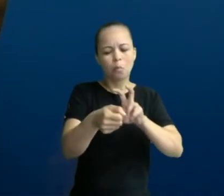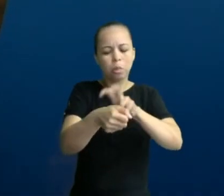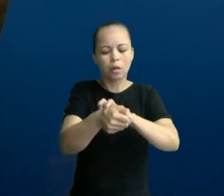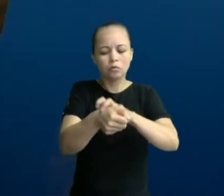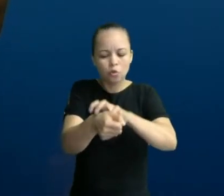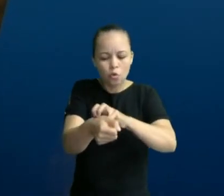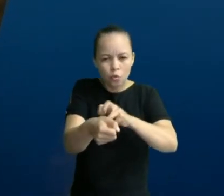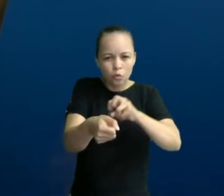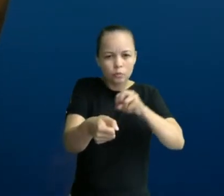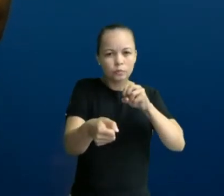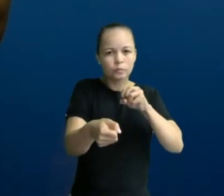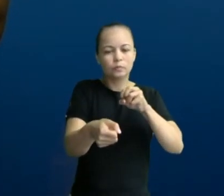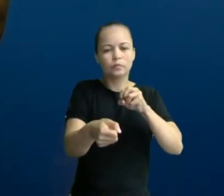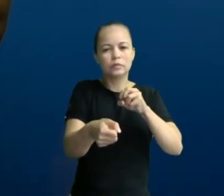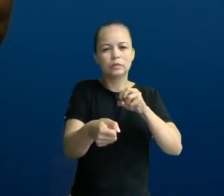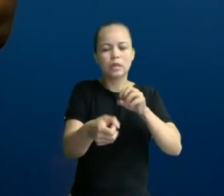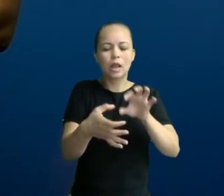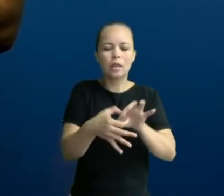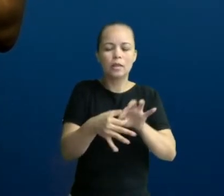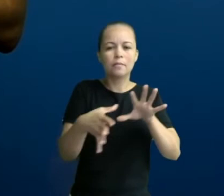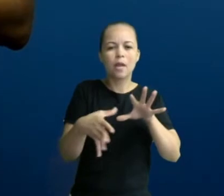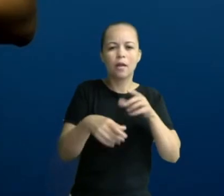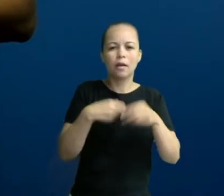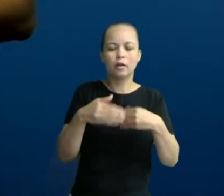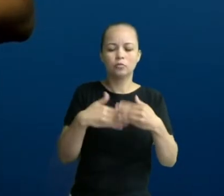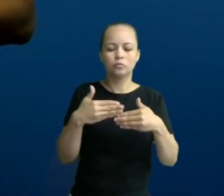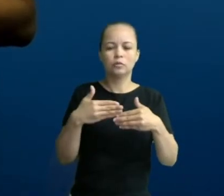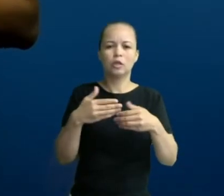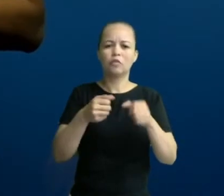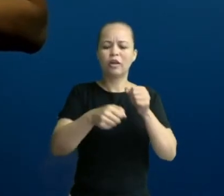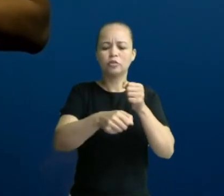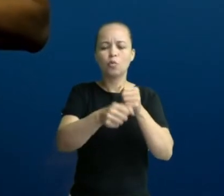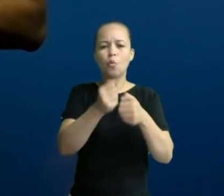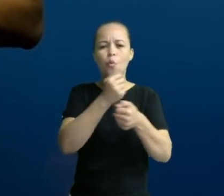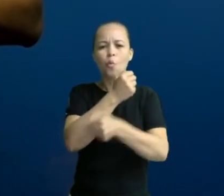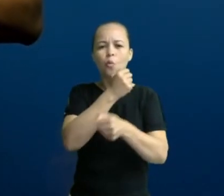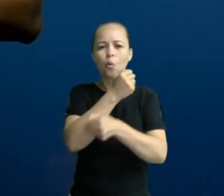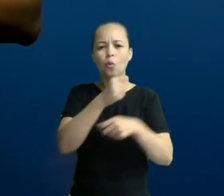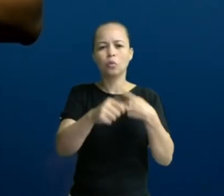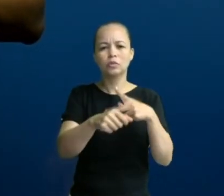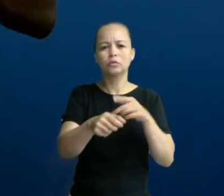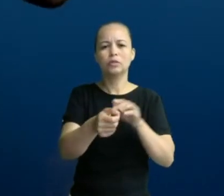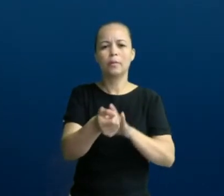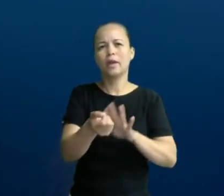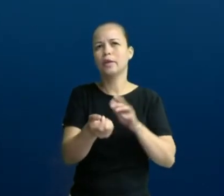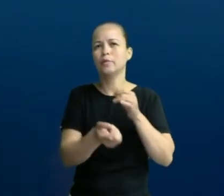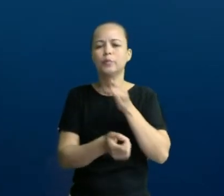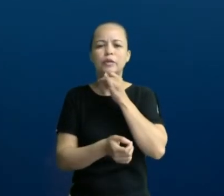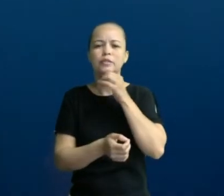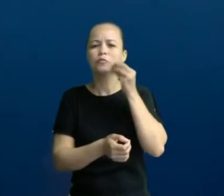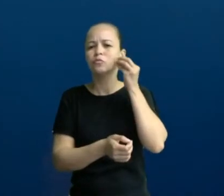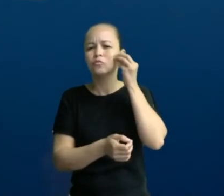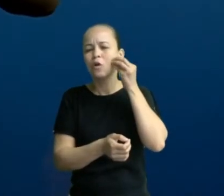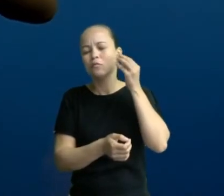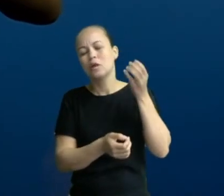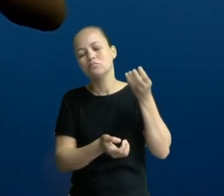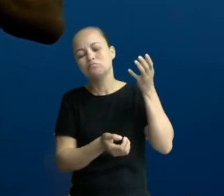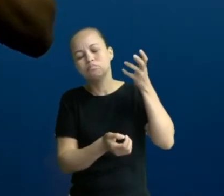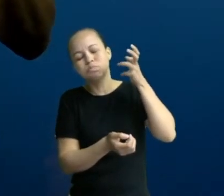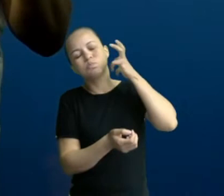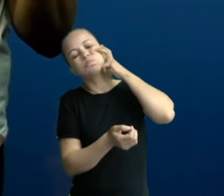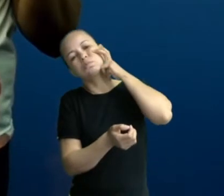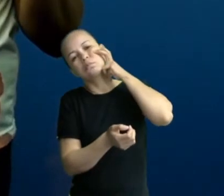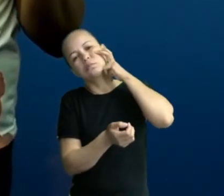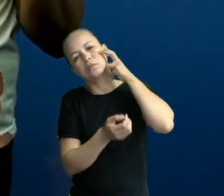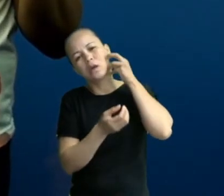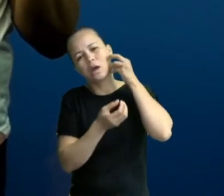fazer o quê? Liberar o seu tráfego gastrointestinal. Então ele faz cocôzinho ali, ele usa seu rostinho, né, sua to face, como